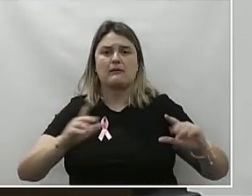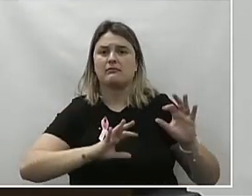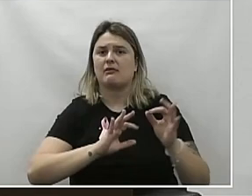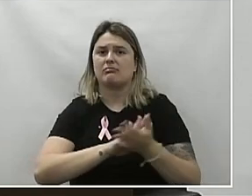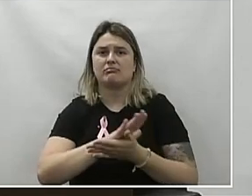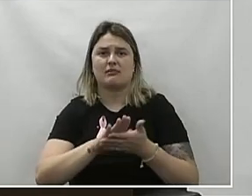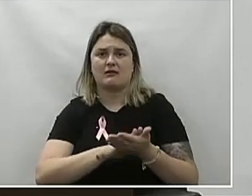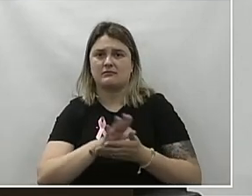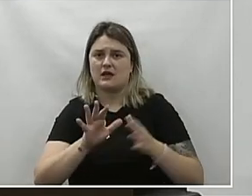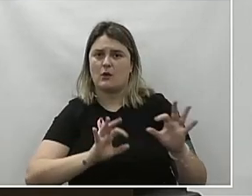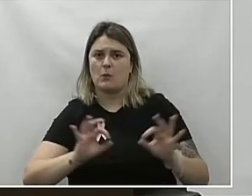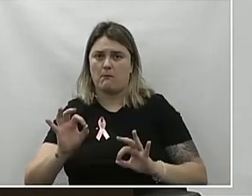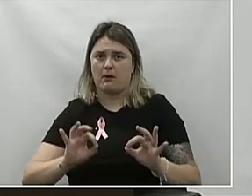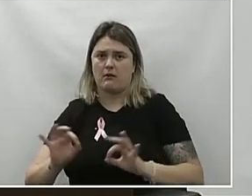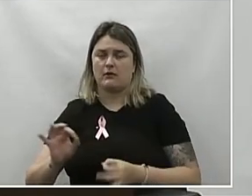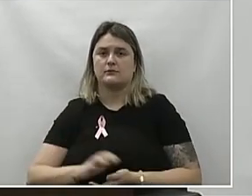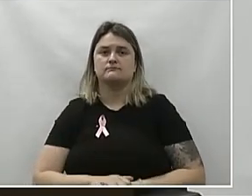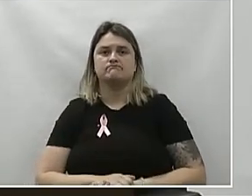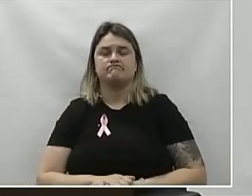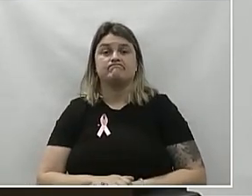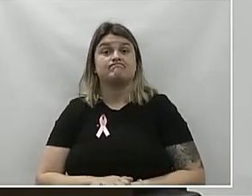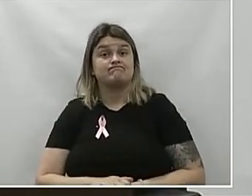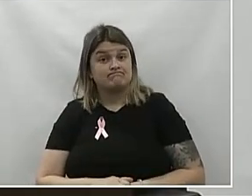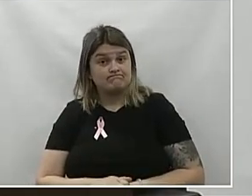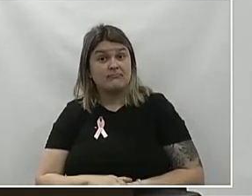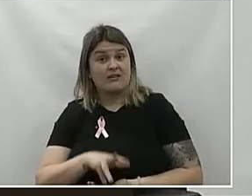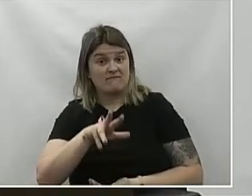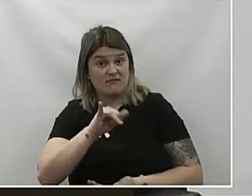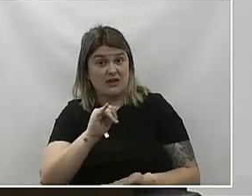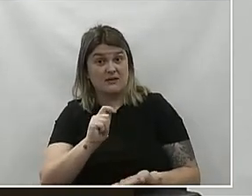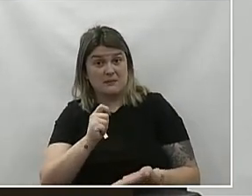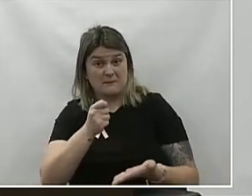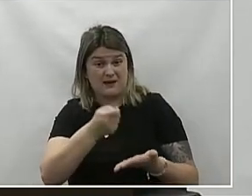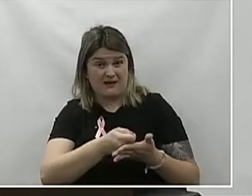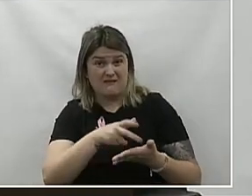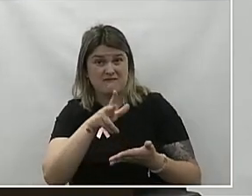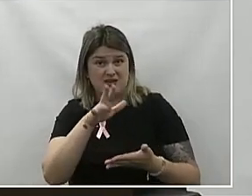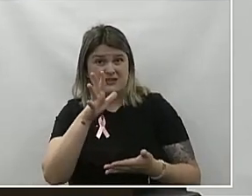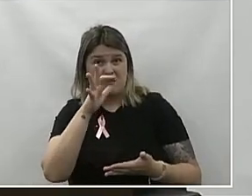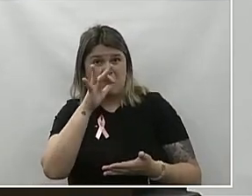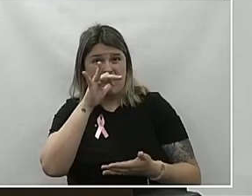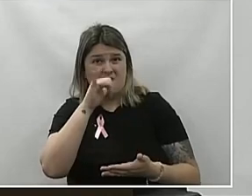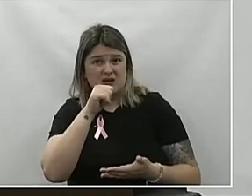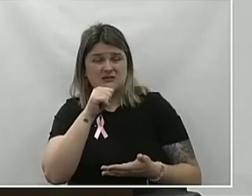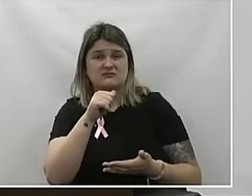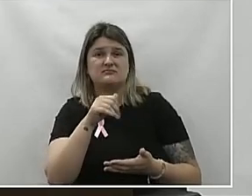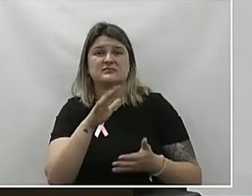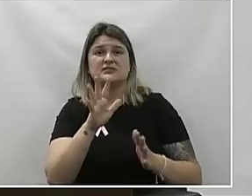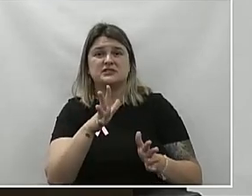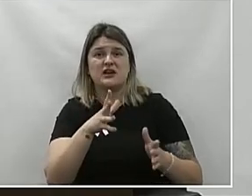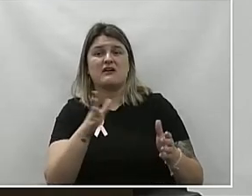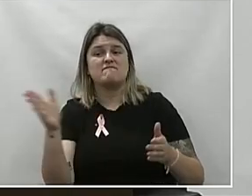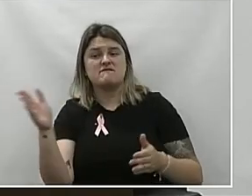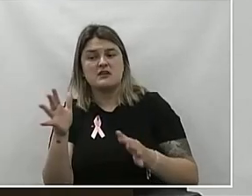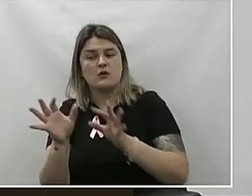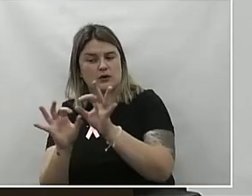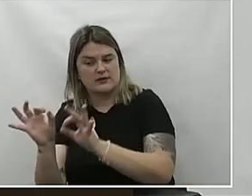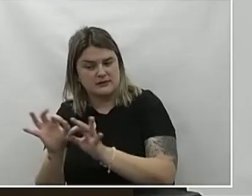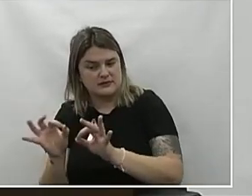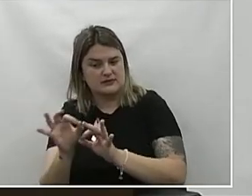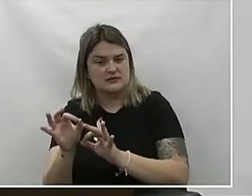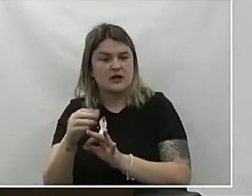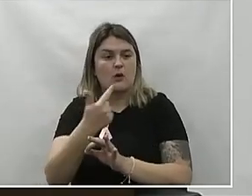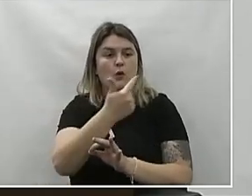na manutenção daquele trecho Poxa você vai prestar um serviço que vai demorar já vem fazendo e deixando organizado